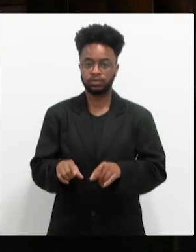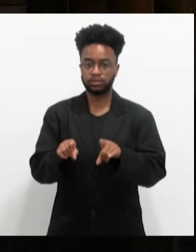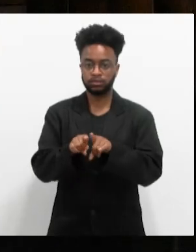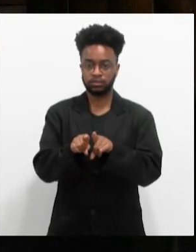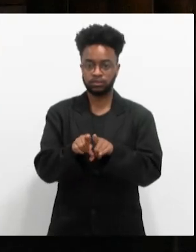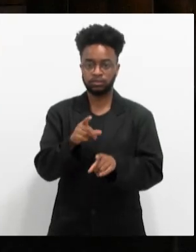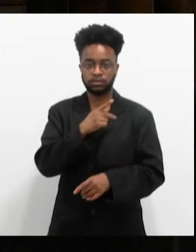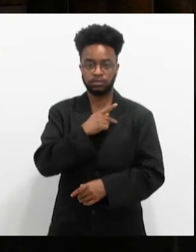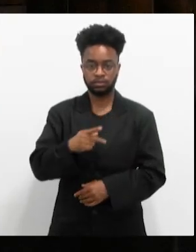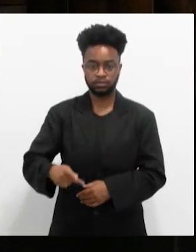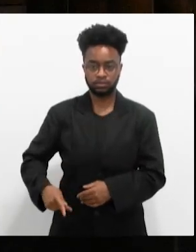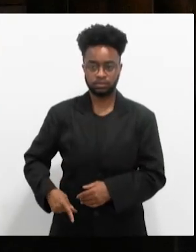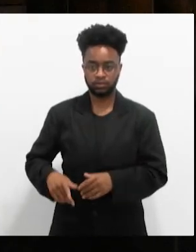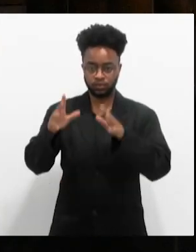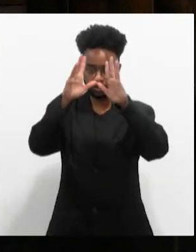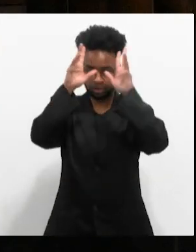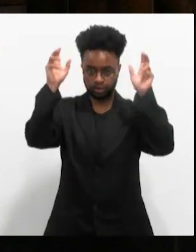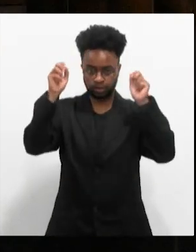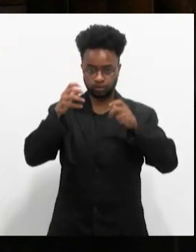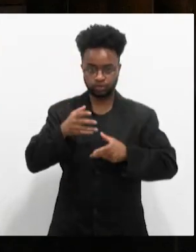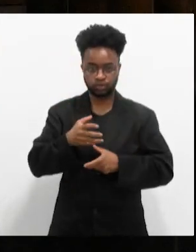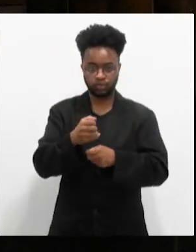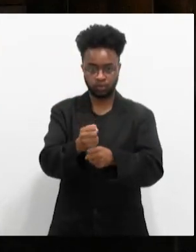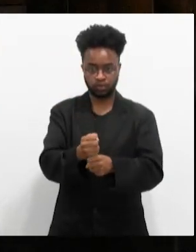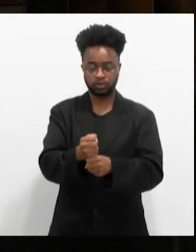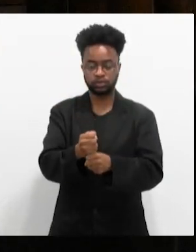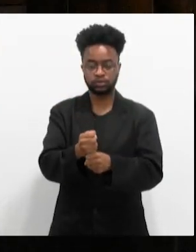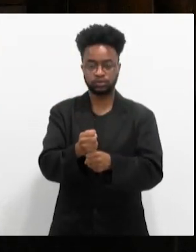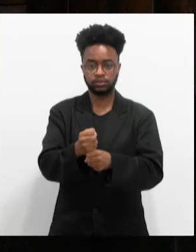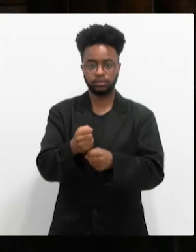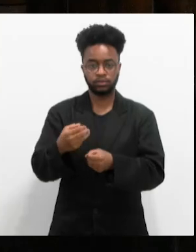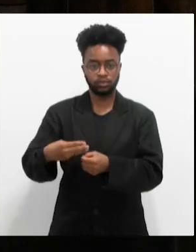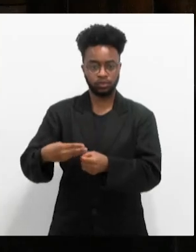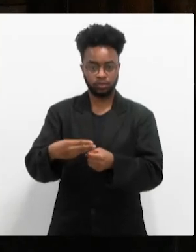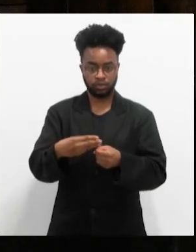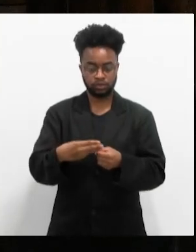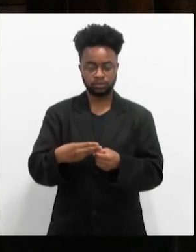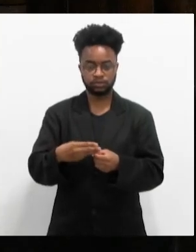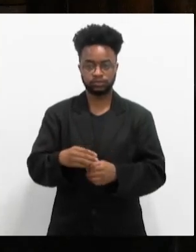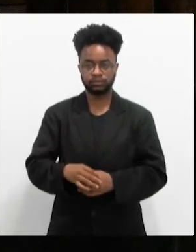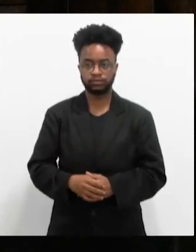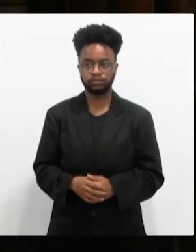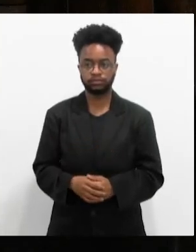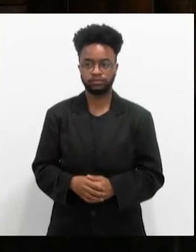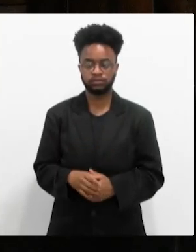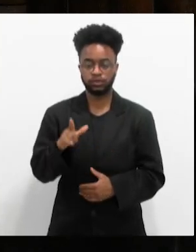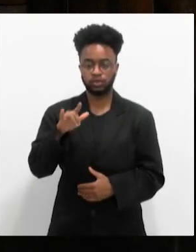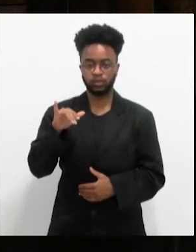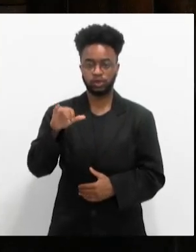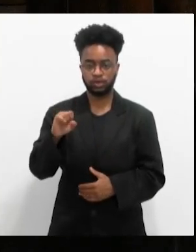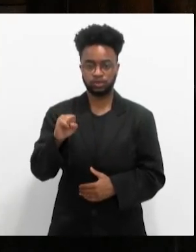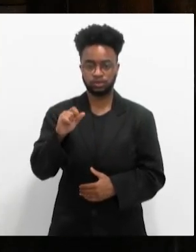presidente do Tribunal de Contas do município, Luiz Guaraná,